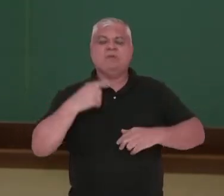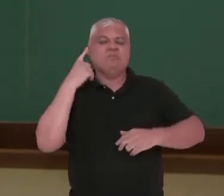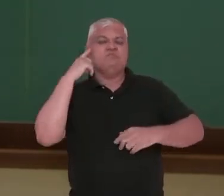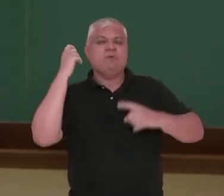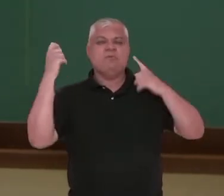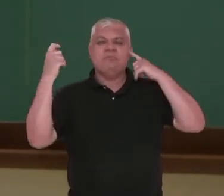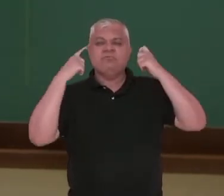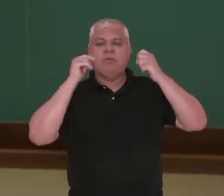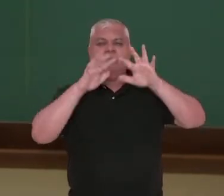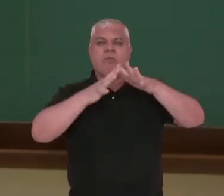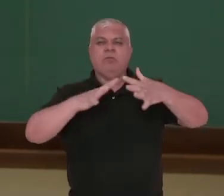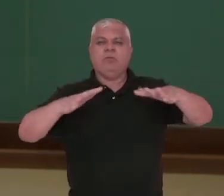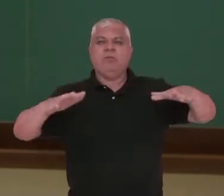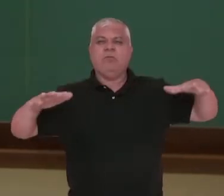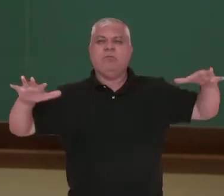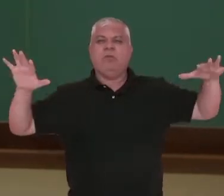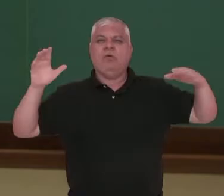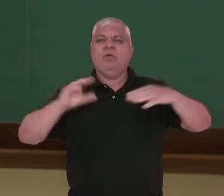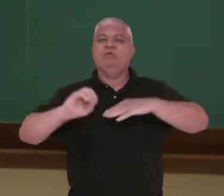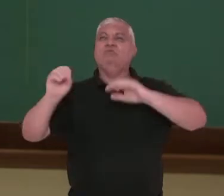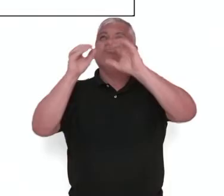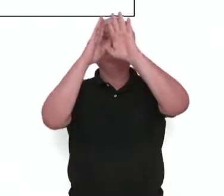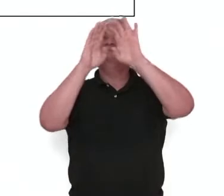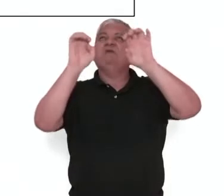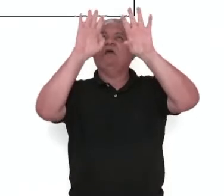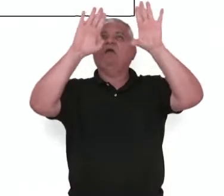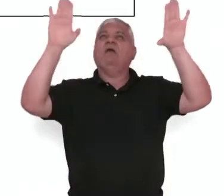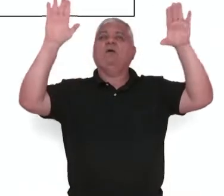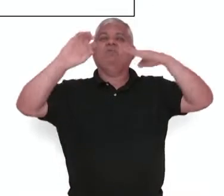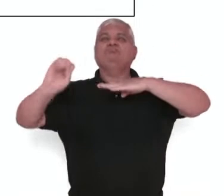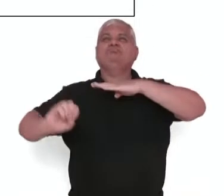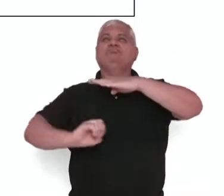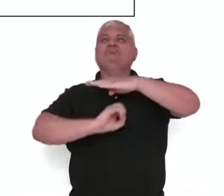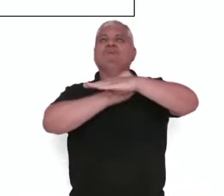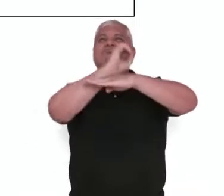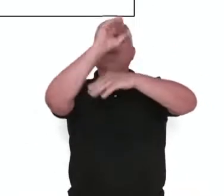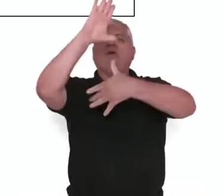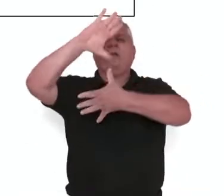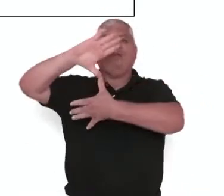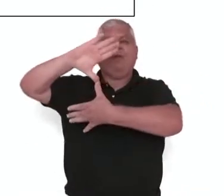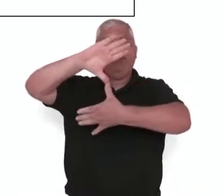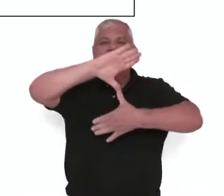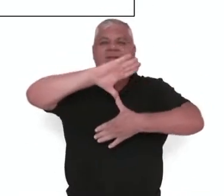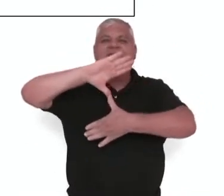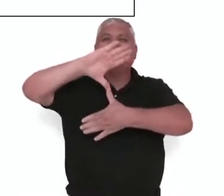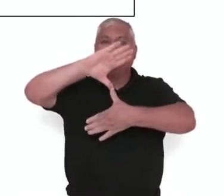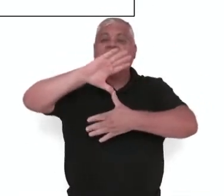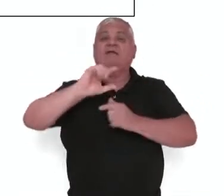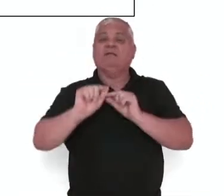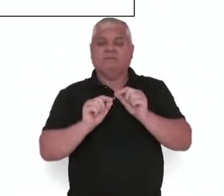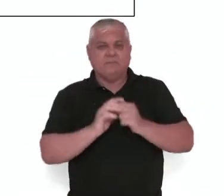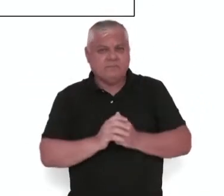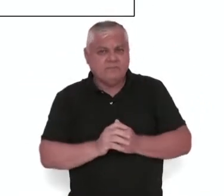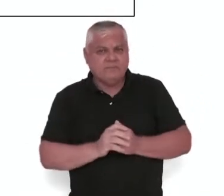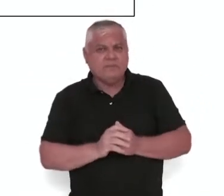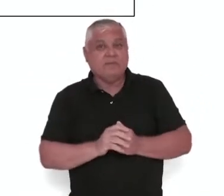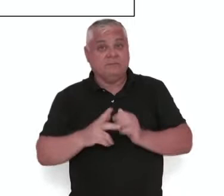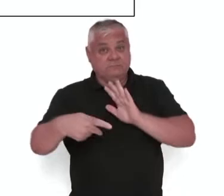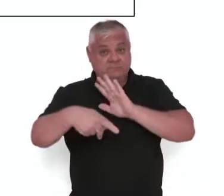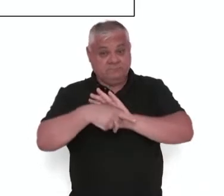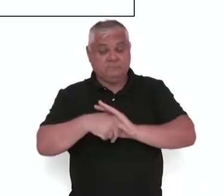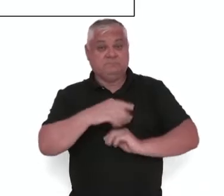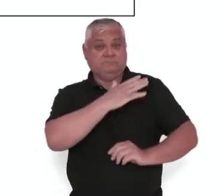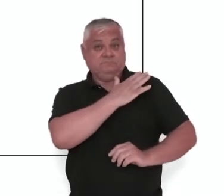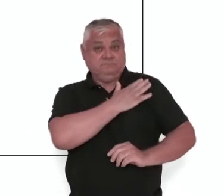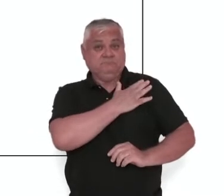luz do céu fulguras. Ó florão da América. Então, o hino nacional, né, que é o nosso texto